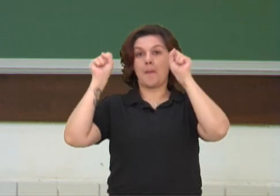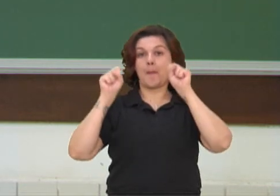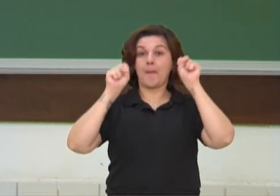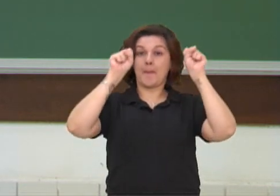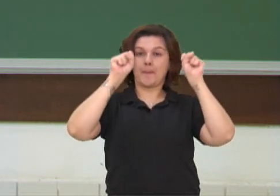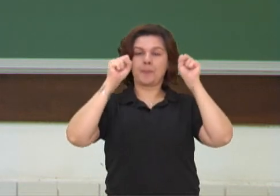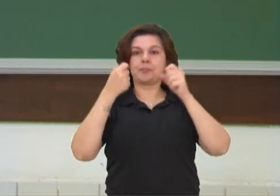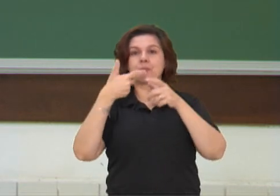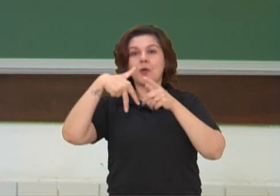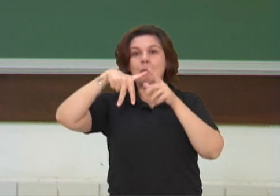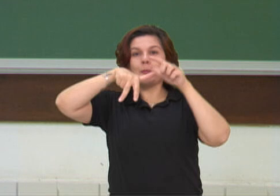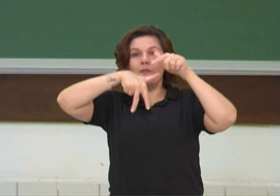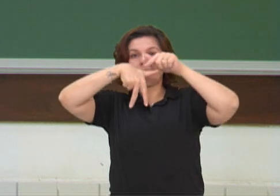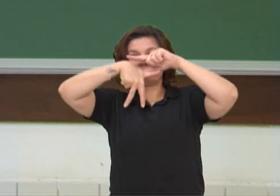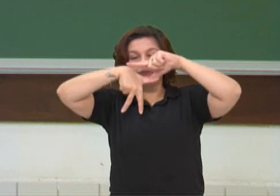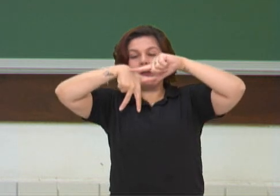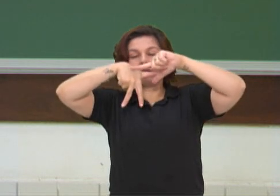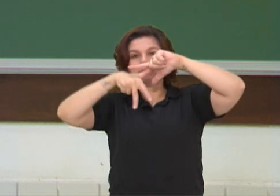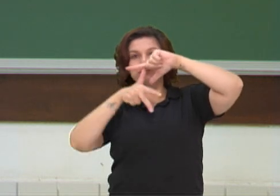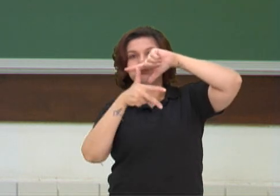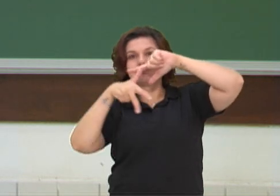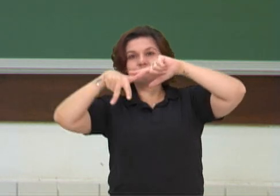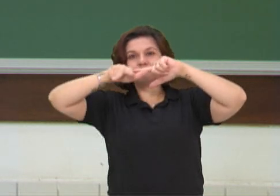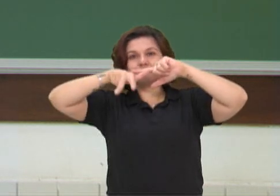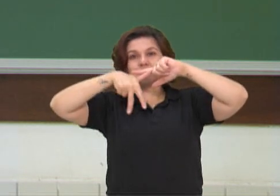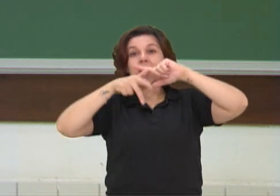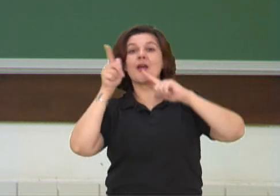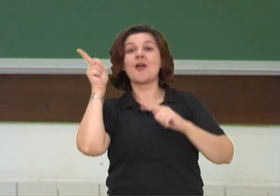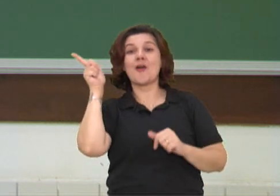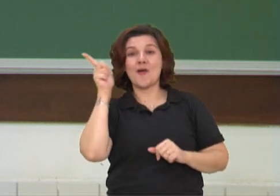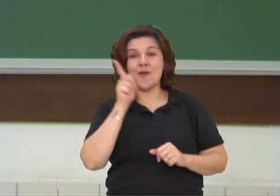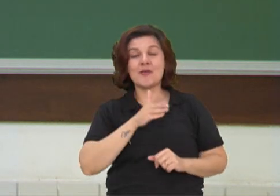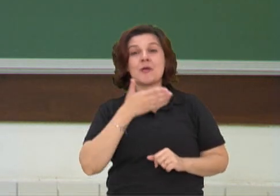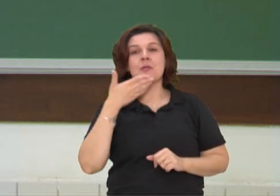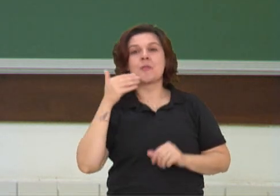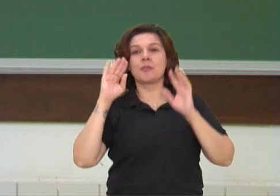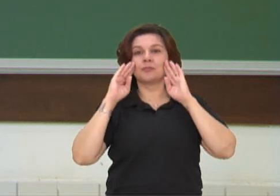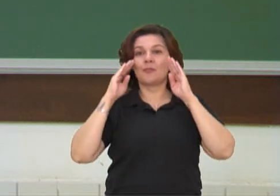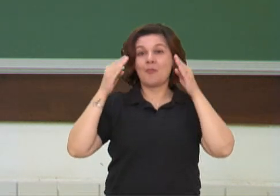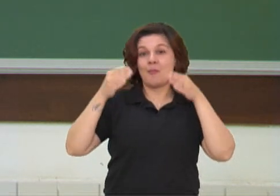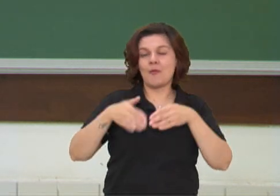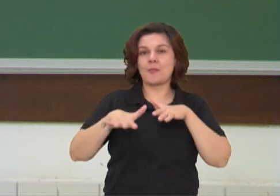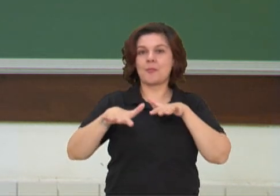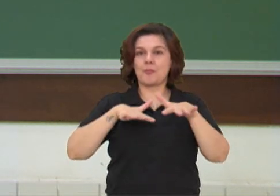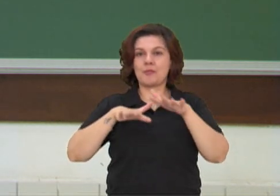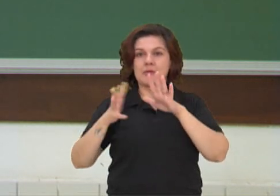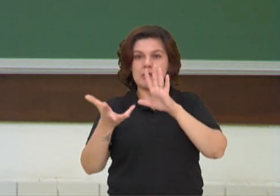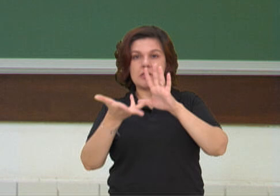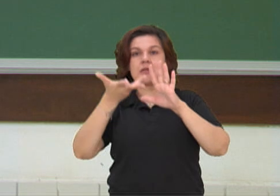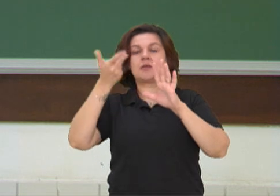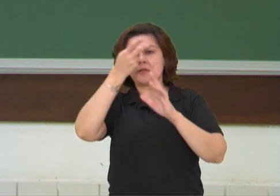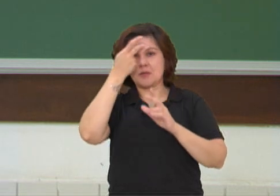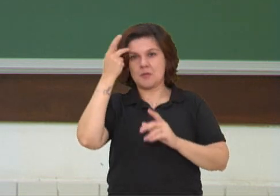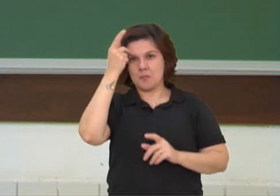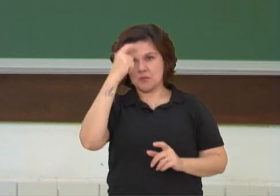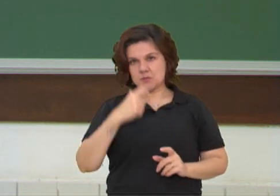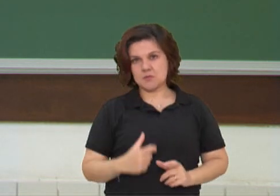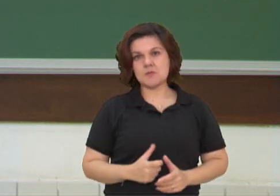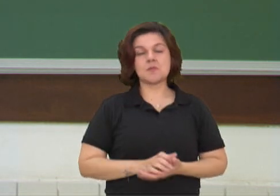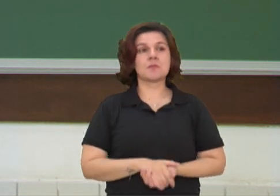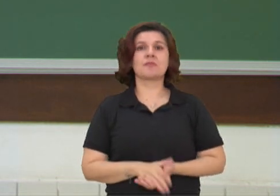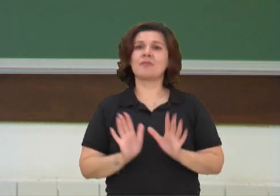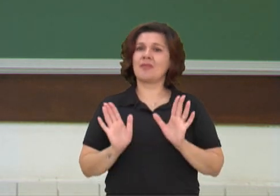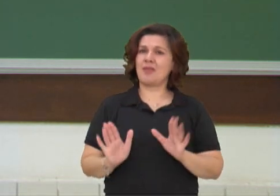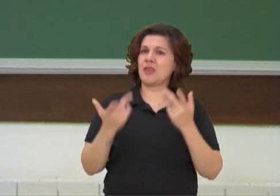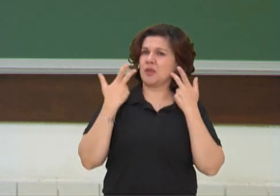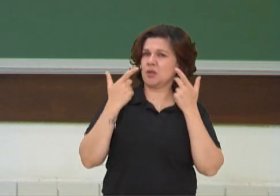movimentos acrobáticos e esses movimentos ali eles estão diretamente ligados ali à mobilidade e também à agilidade do indivíduo. É muito